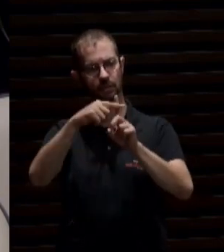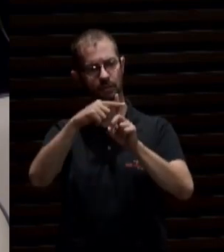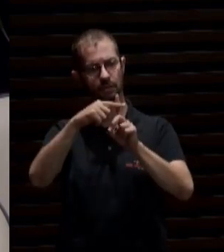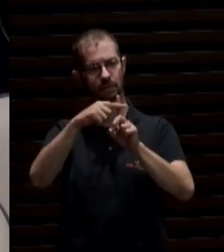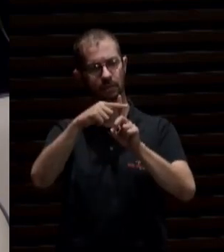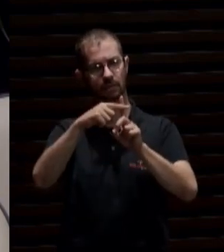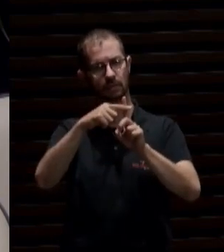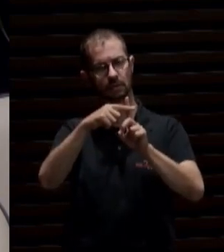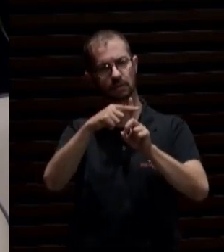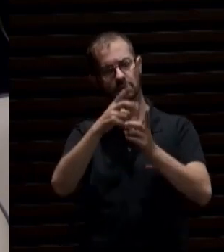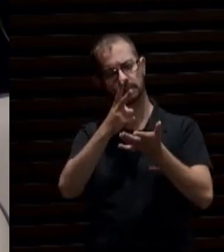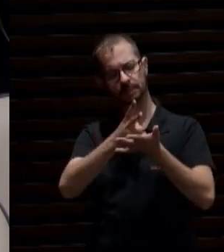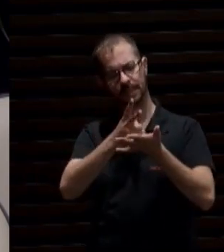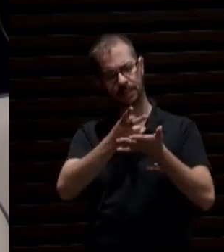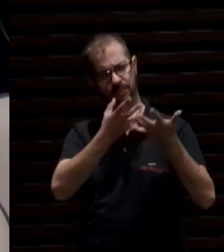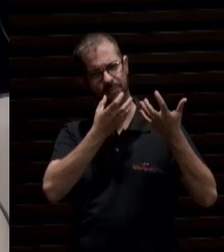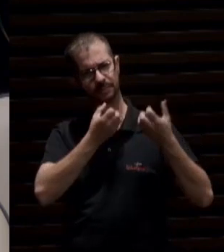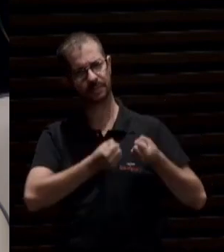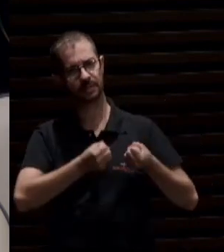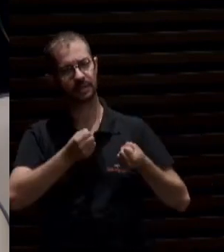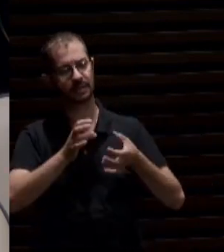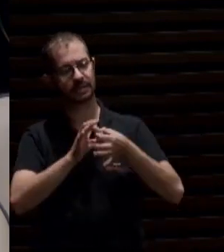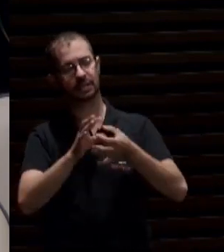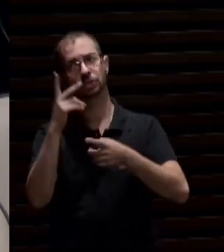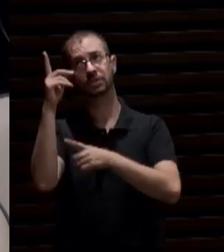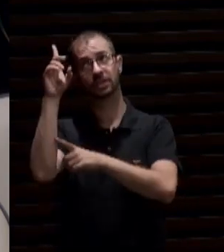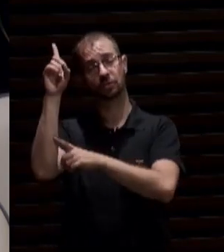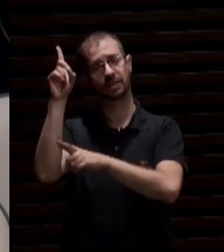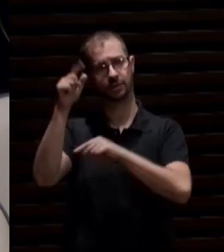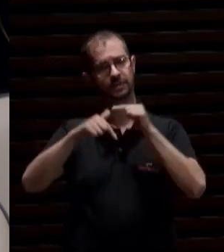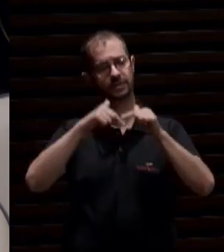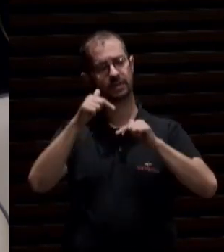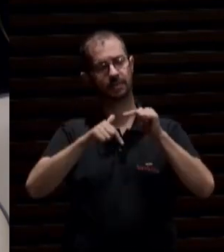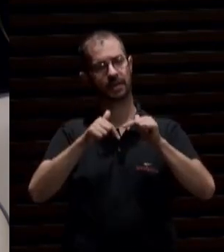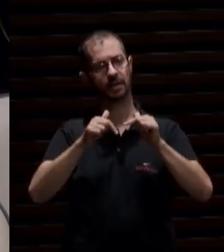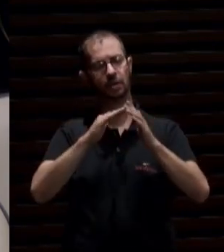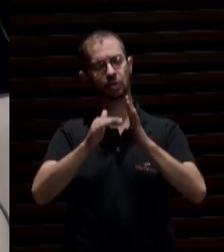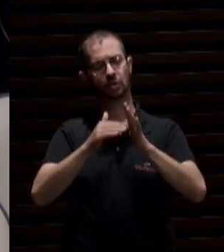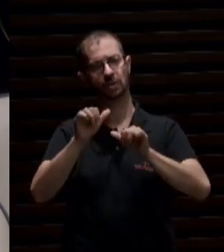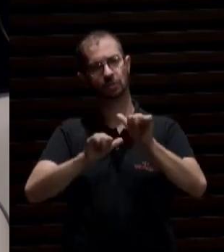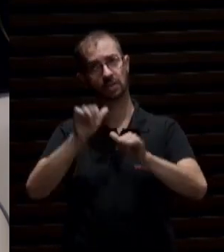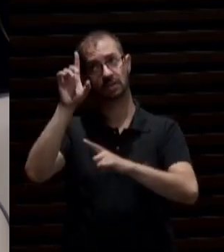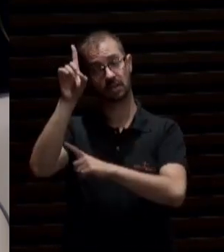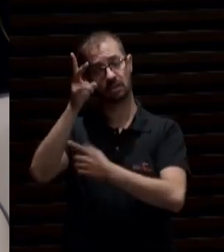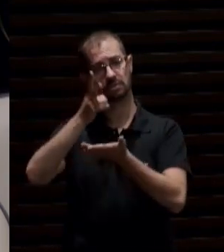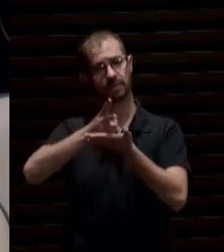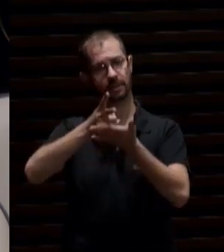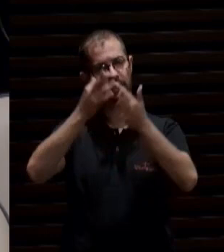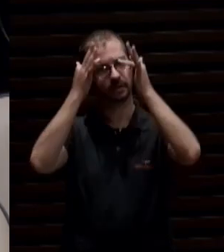pesar ou na dor, deixa o seu Deus ordenar e prover. Em todas as mudanças, ele permanecerá fiel.